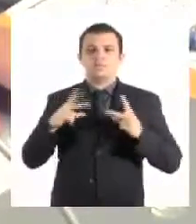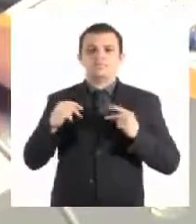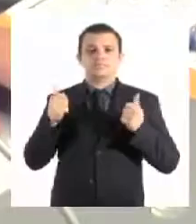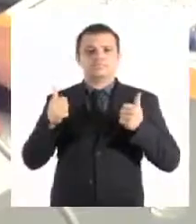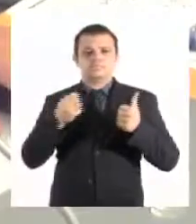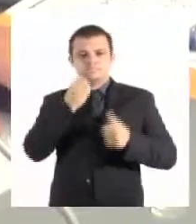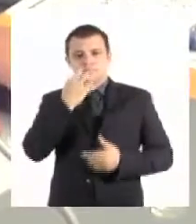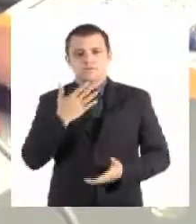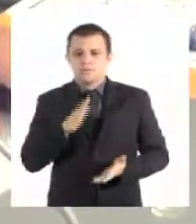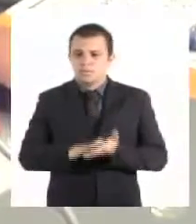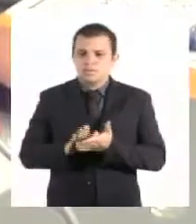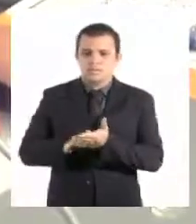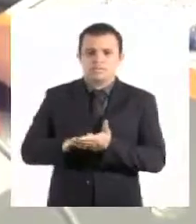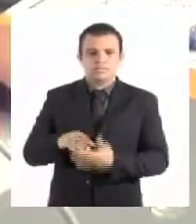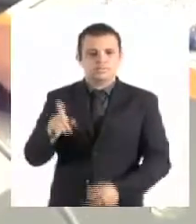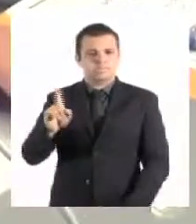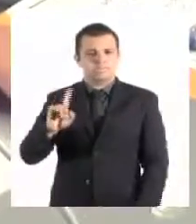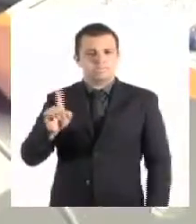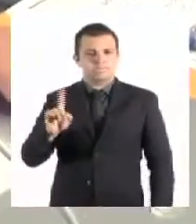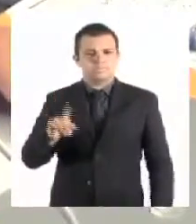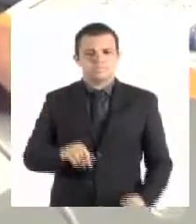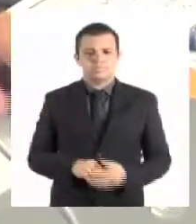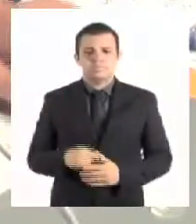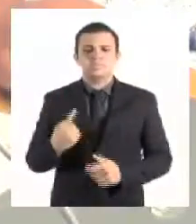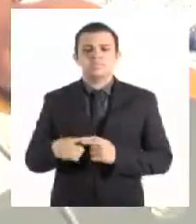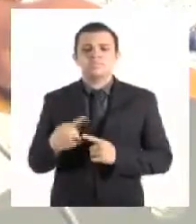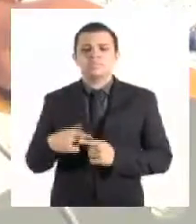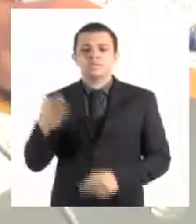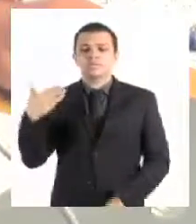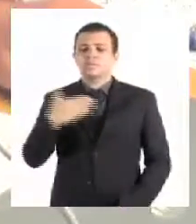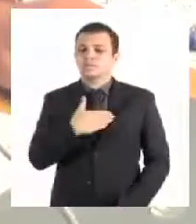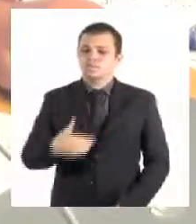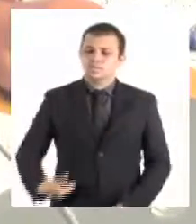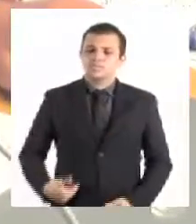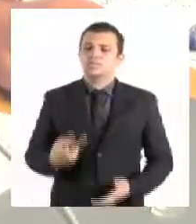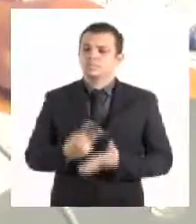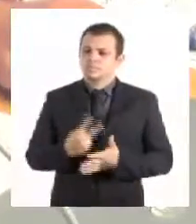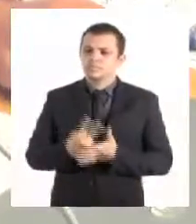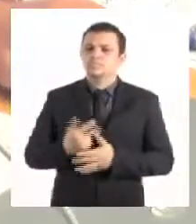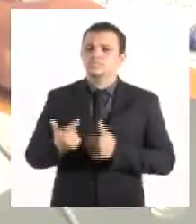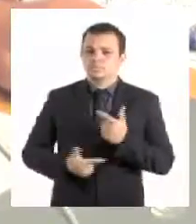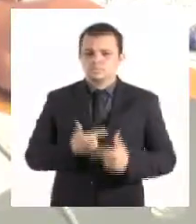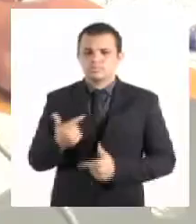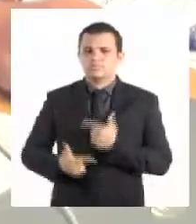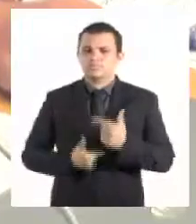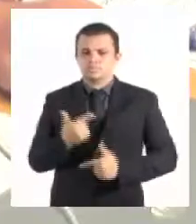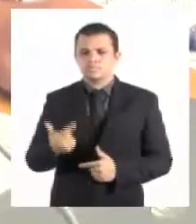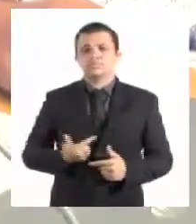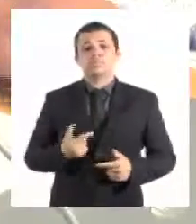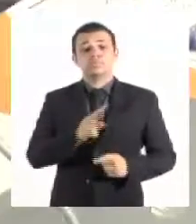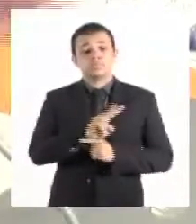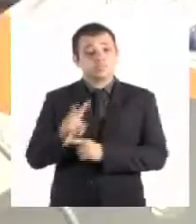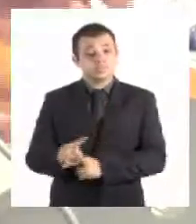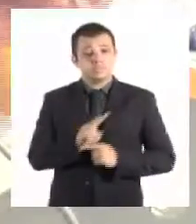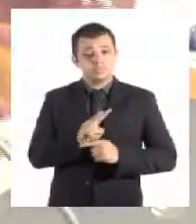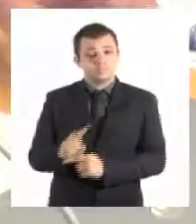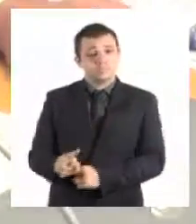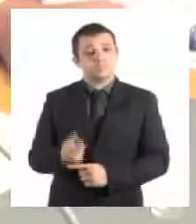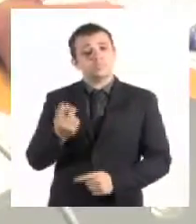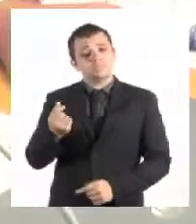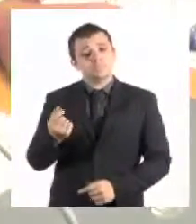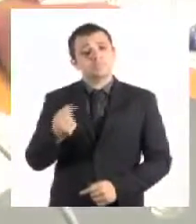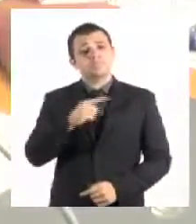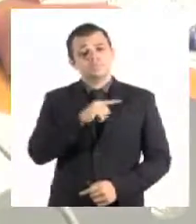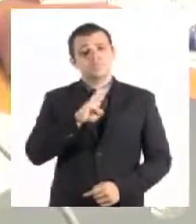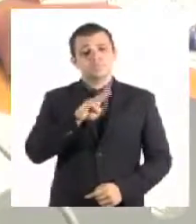nenhum mérito. Sobretudo porque o governo anterior fez muitas obras com dinheiro do BNDES. Fazer a conta